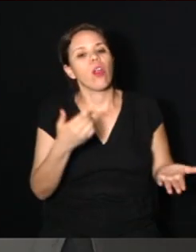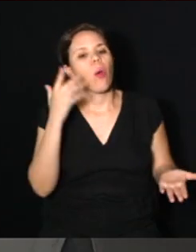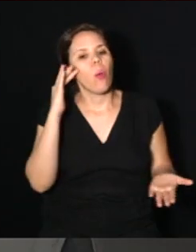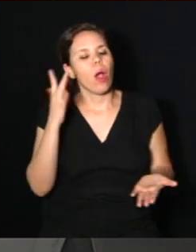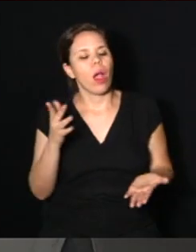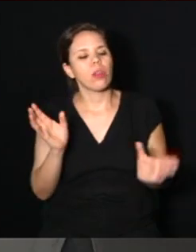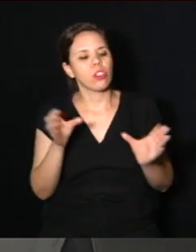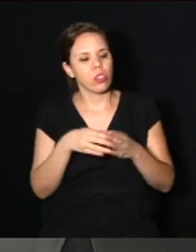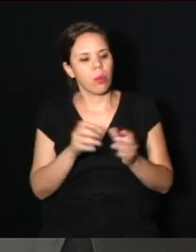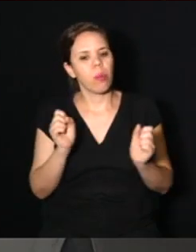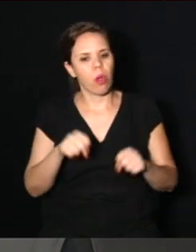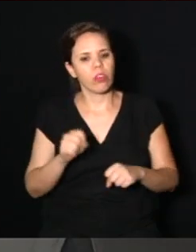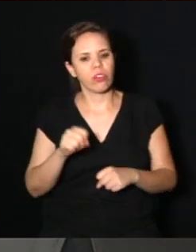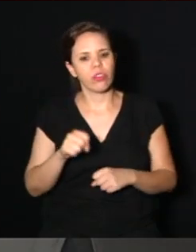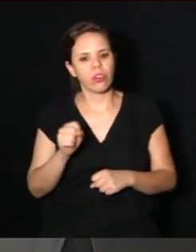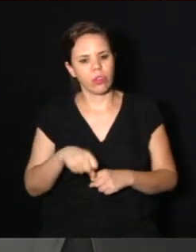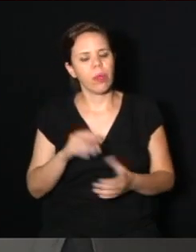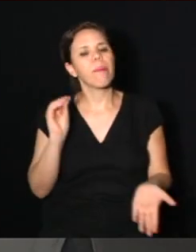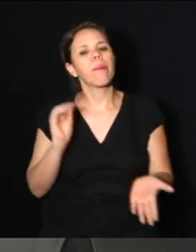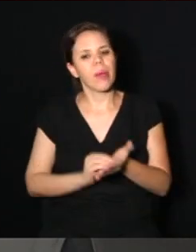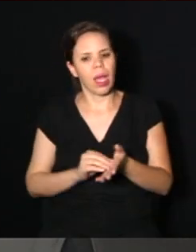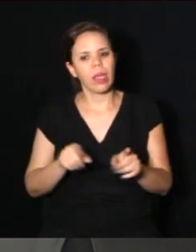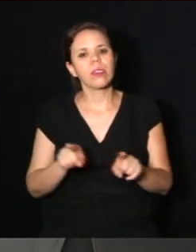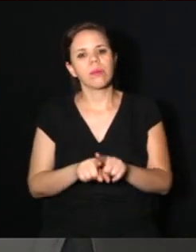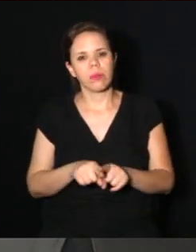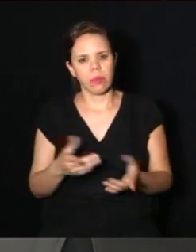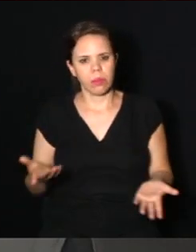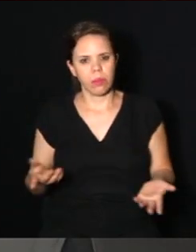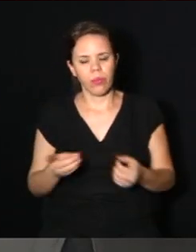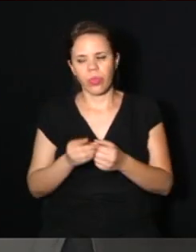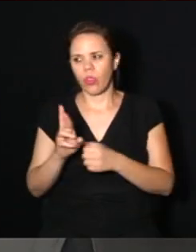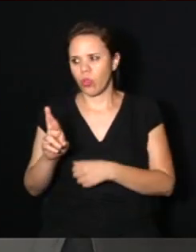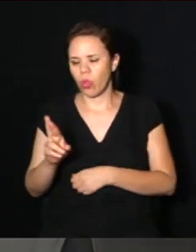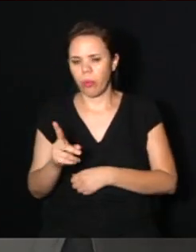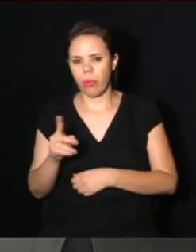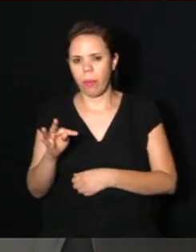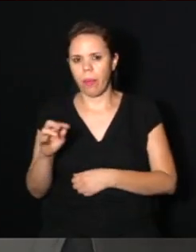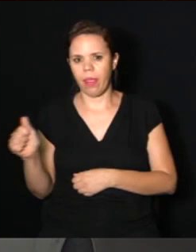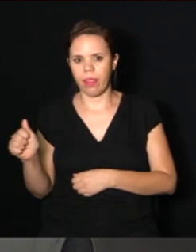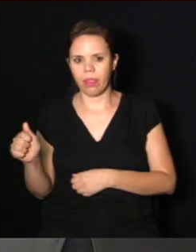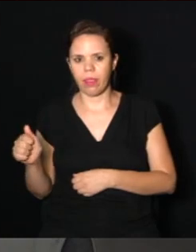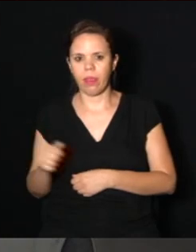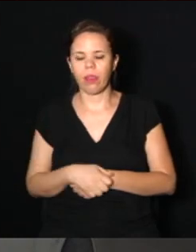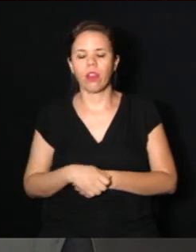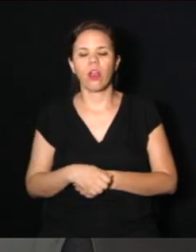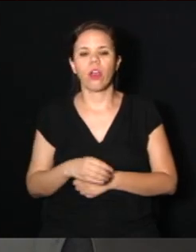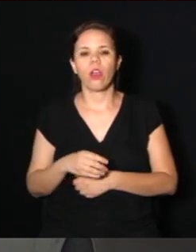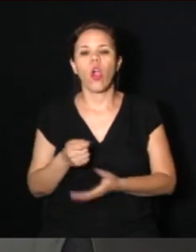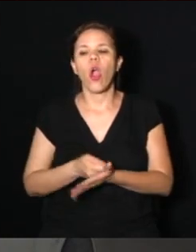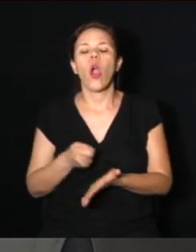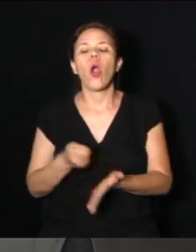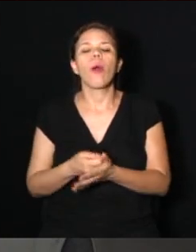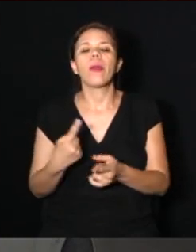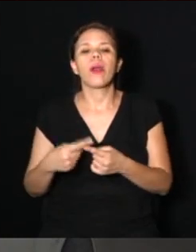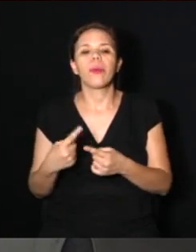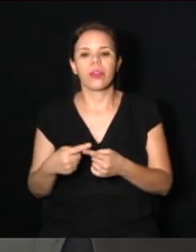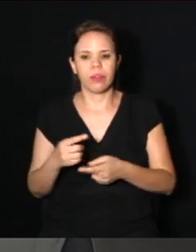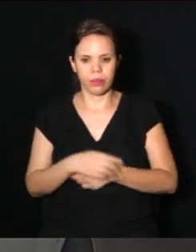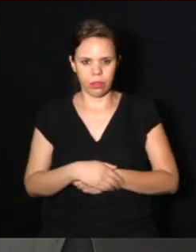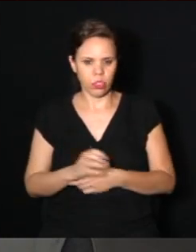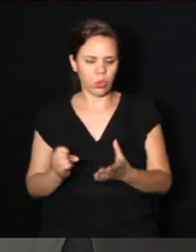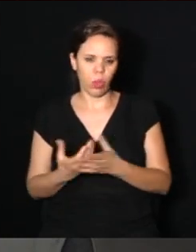comissão pode muito bem marcar também, agendar com o doutor Pimenta lá e cobrar ele o porquê que